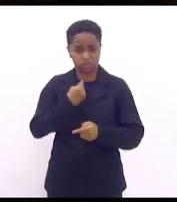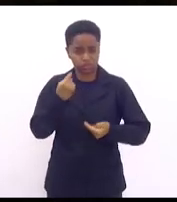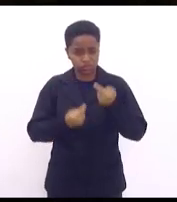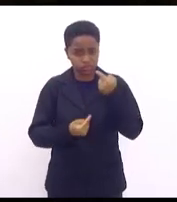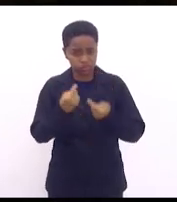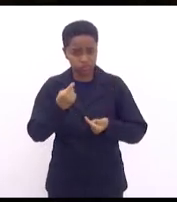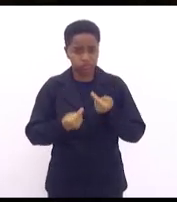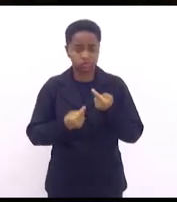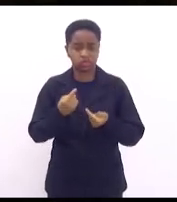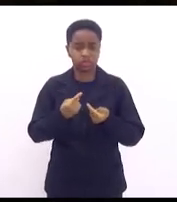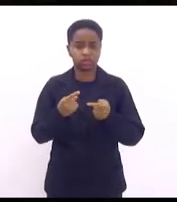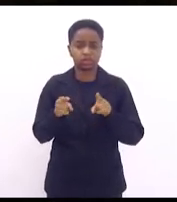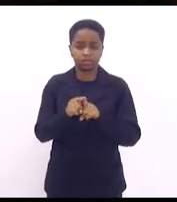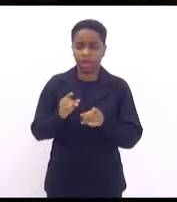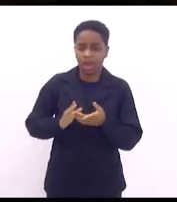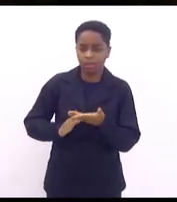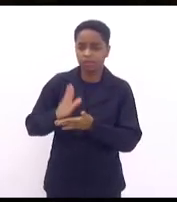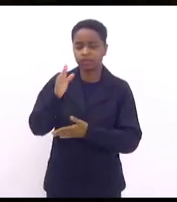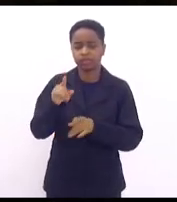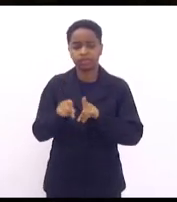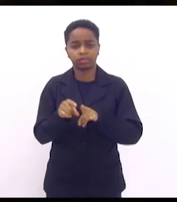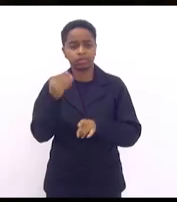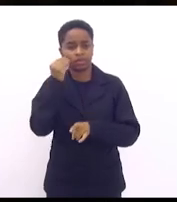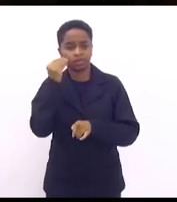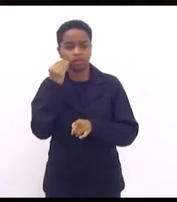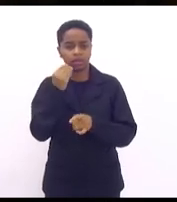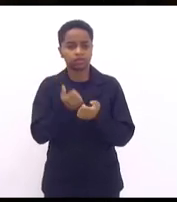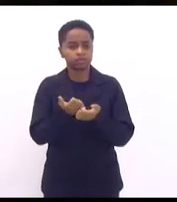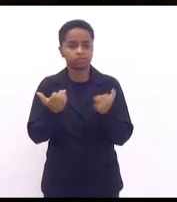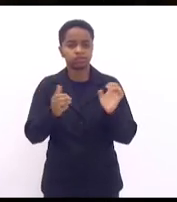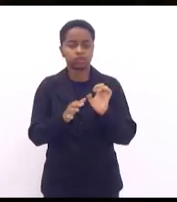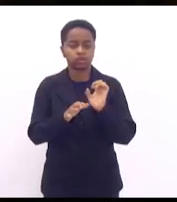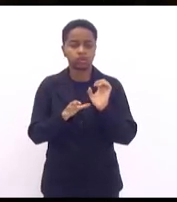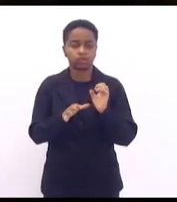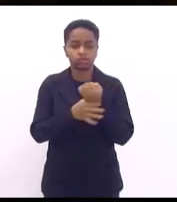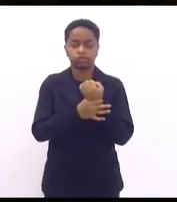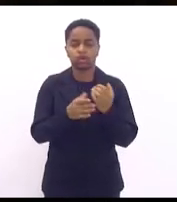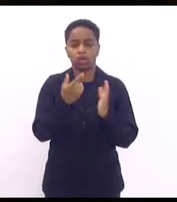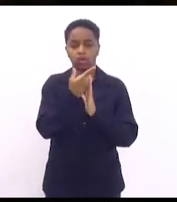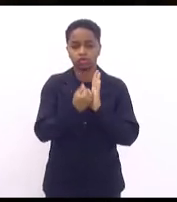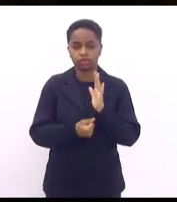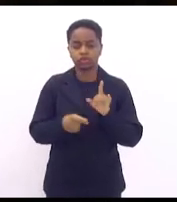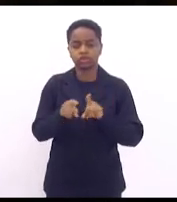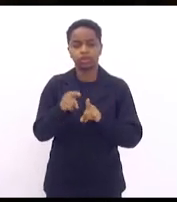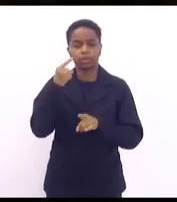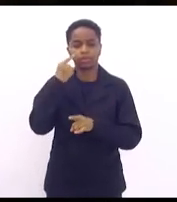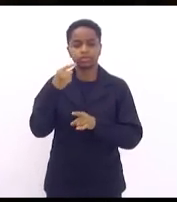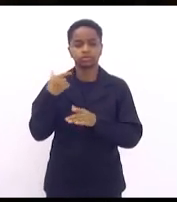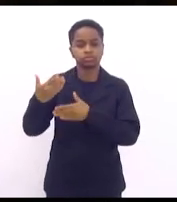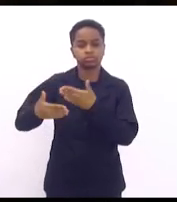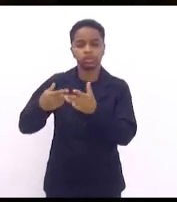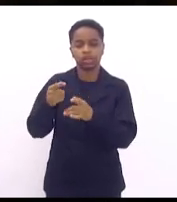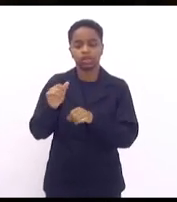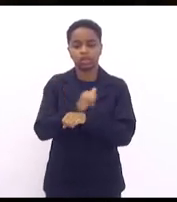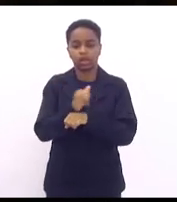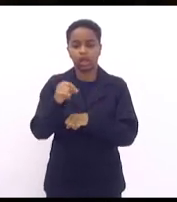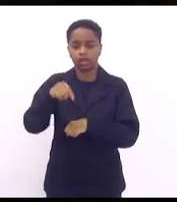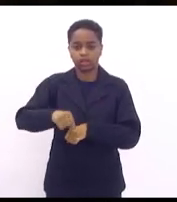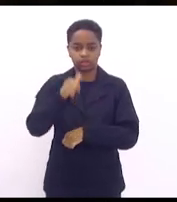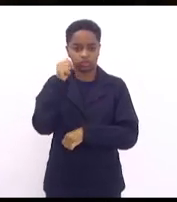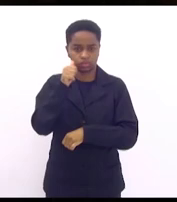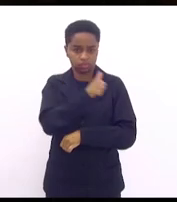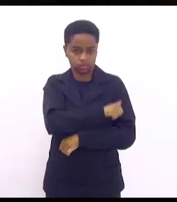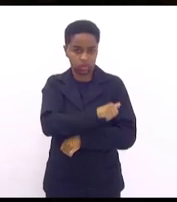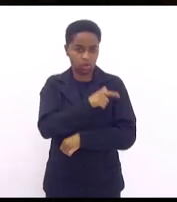aqui, estamos aprovando e tentando garantir em orçamento, pensando no desenvolvimento estratégico do Estado do Rio de Janeiro, será cumprido por esse